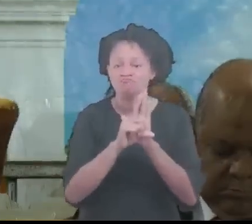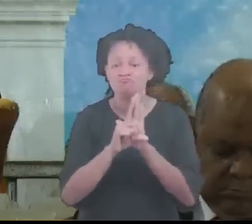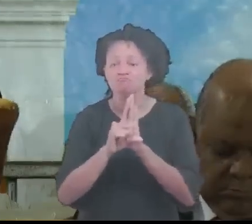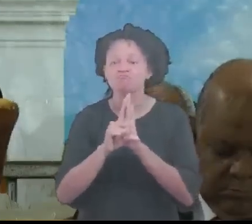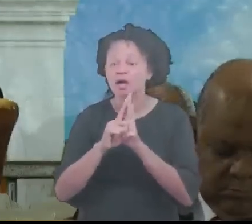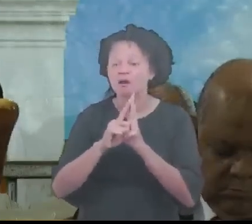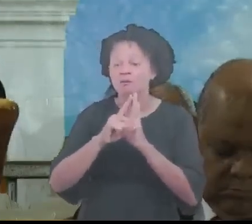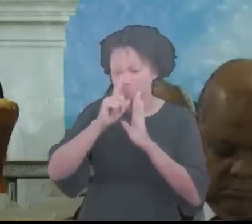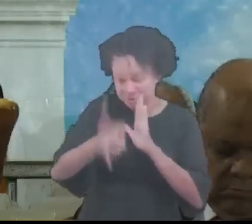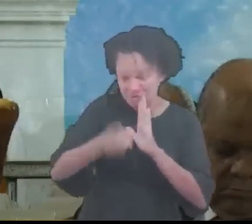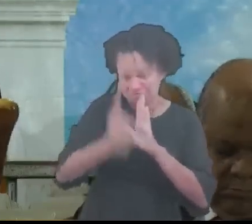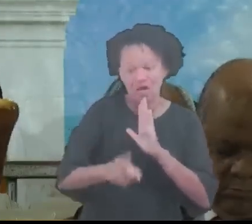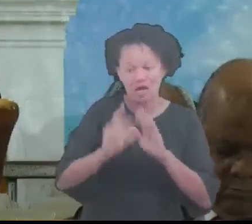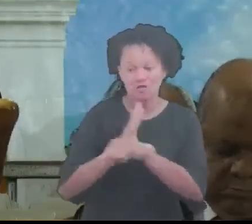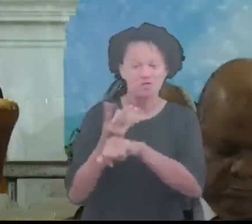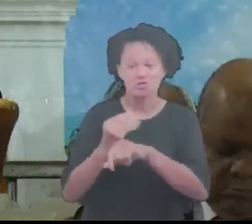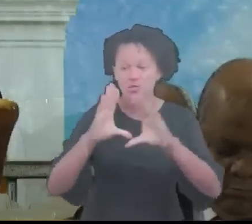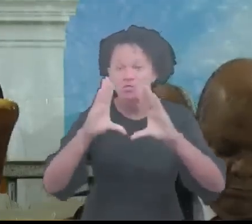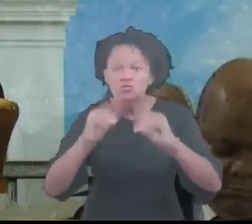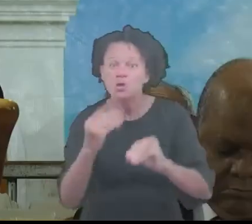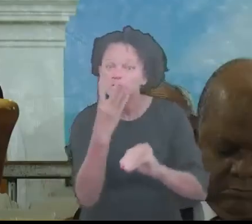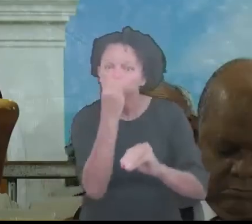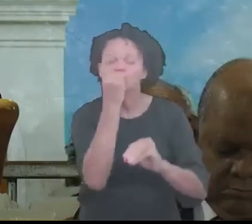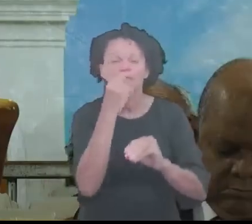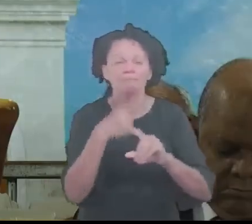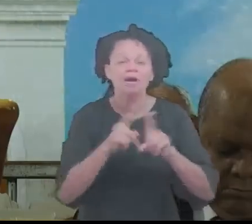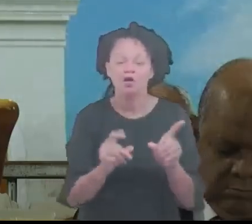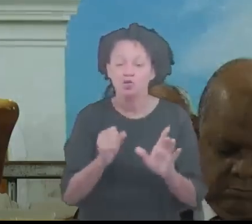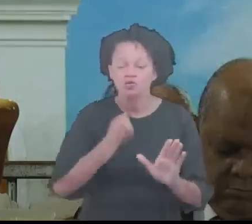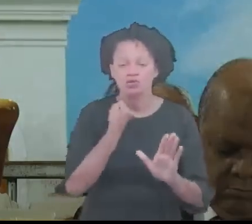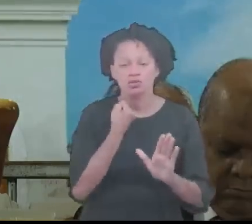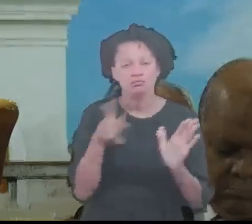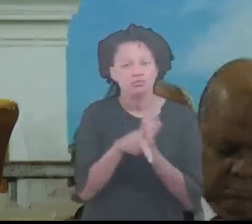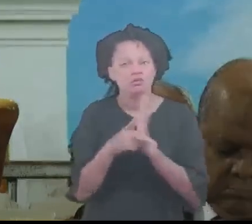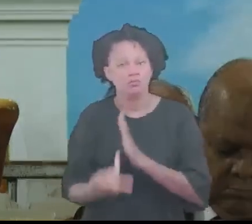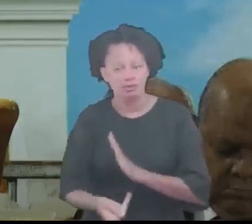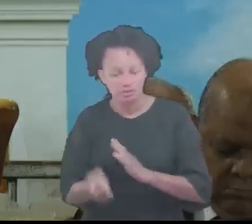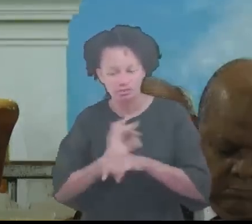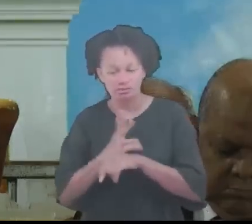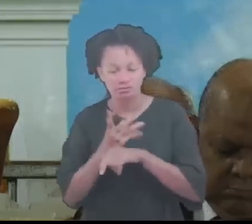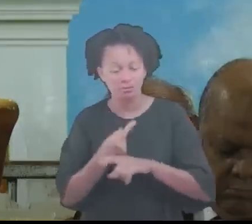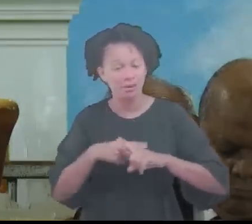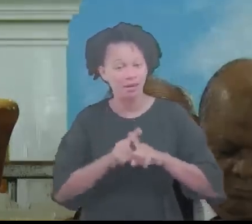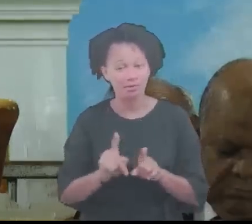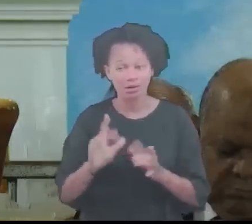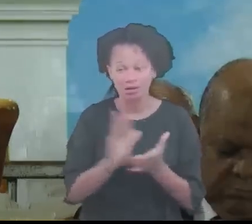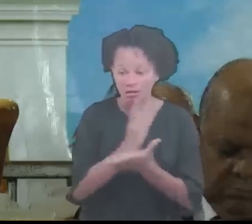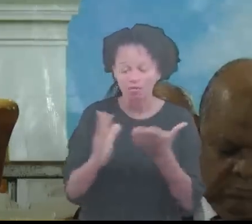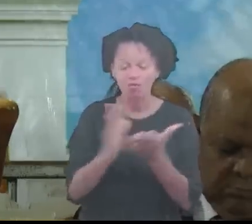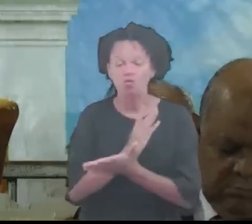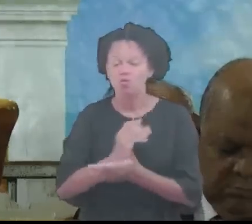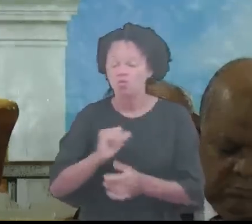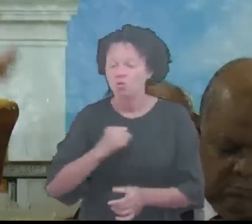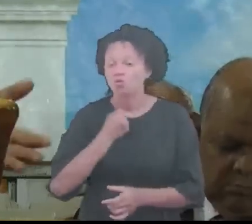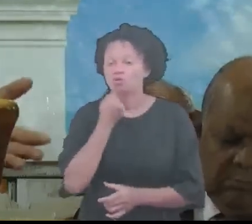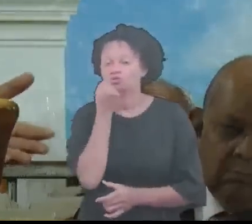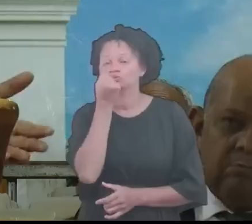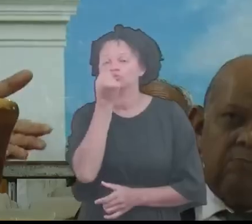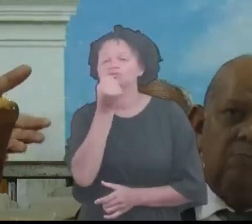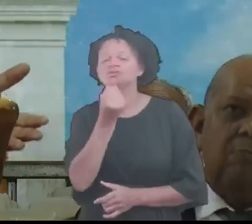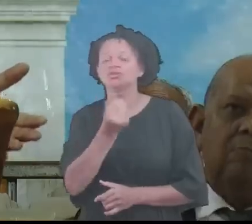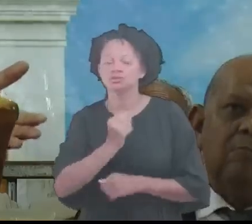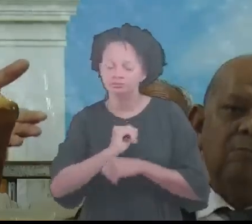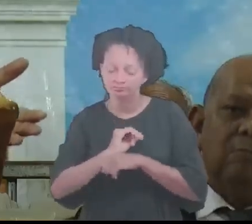igreja calar a boca. Eles estão odiando a igreja. Mas enquanto eles odeiam a igreja, Jesus olha para a